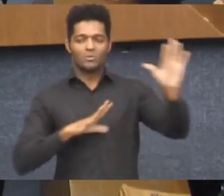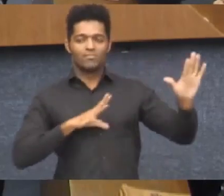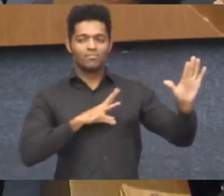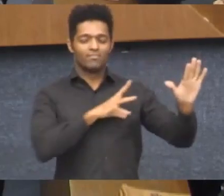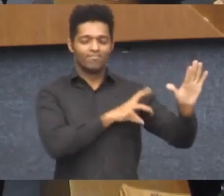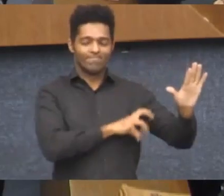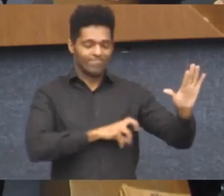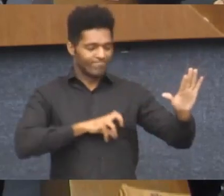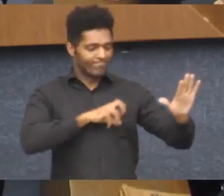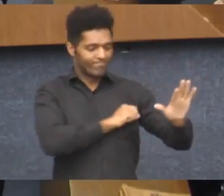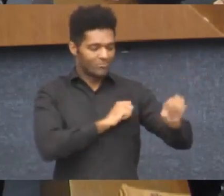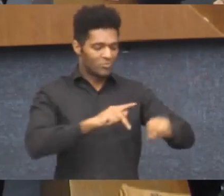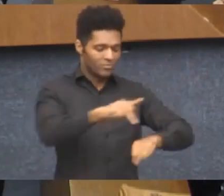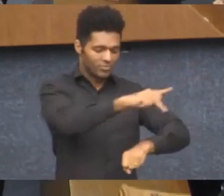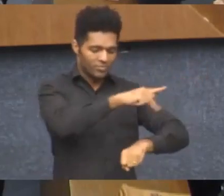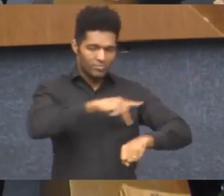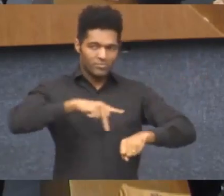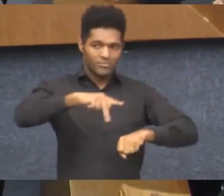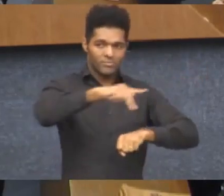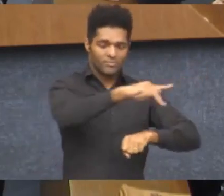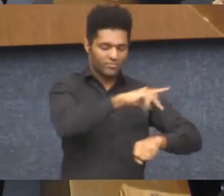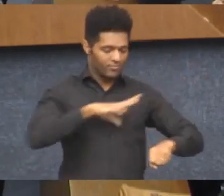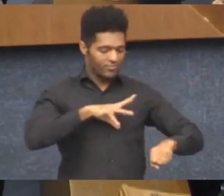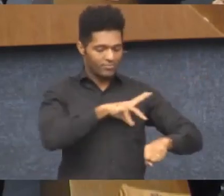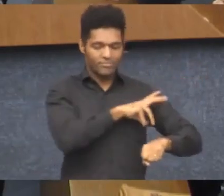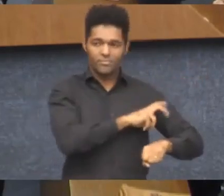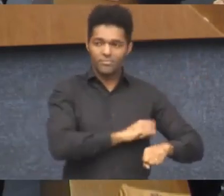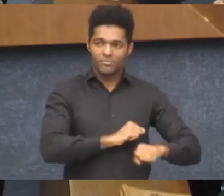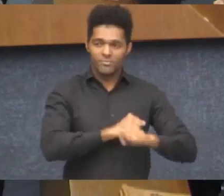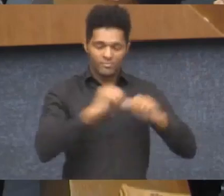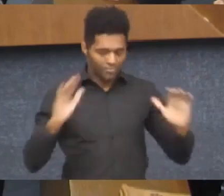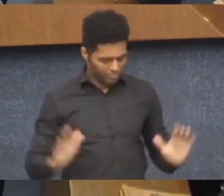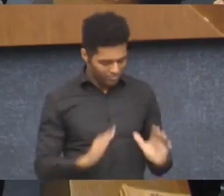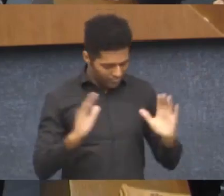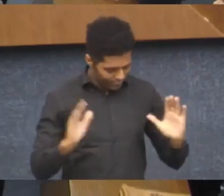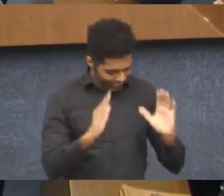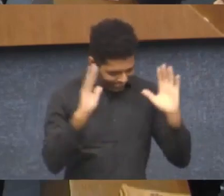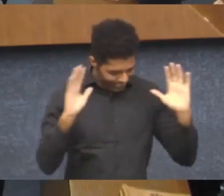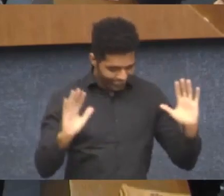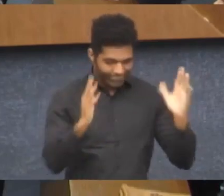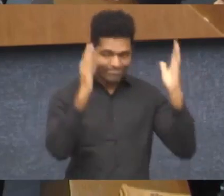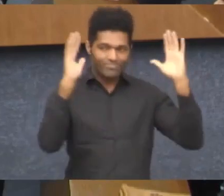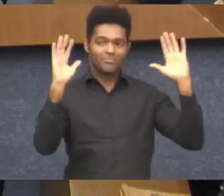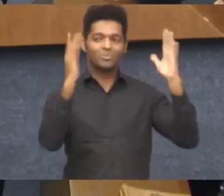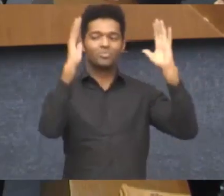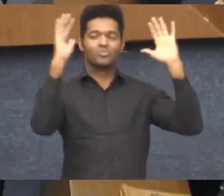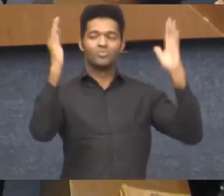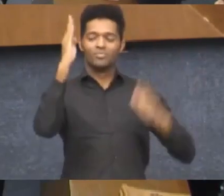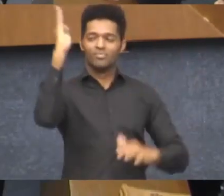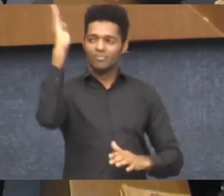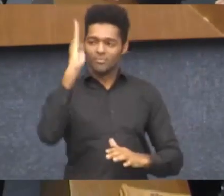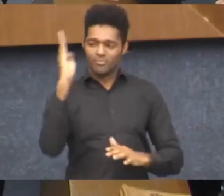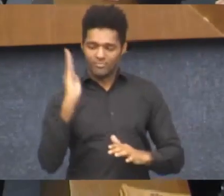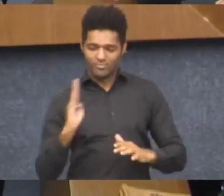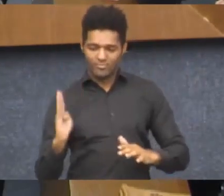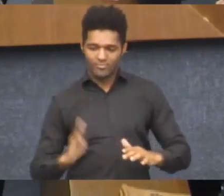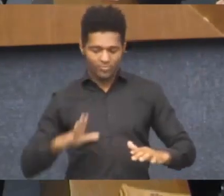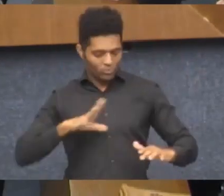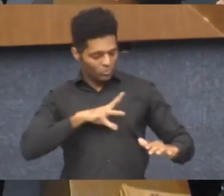teu seio, mais amores. Ó pátria amada, idolatrada, salve,